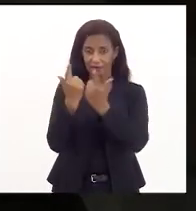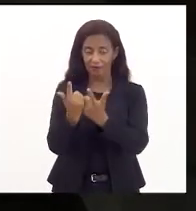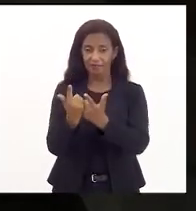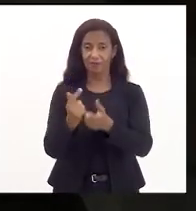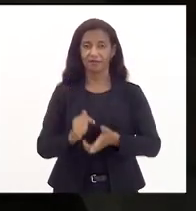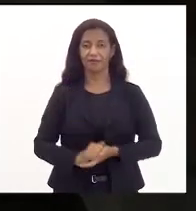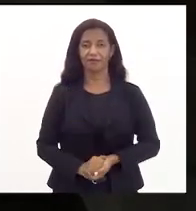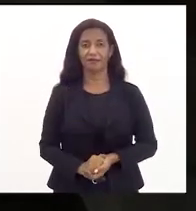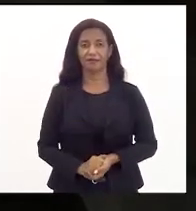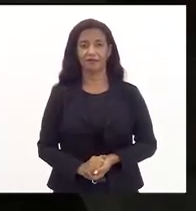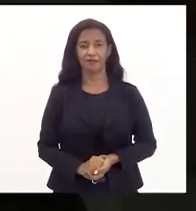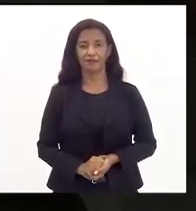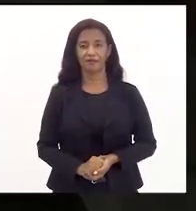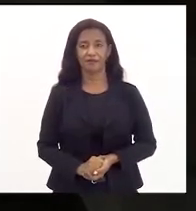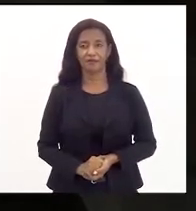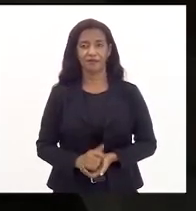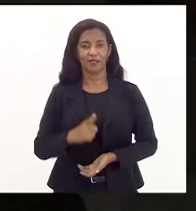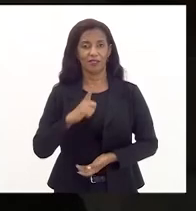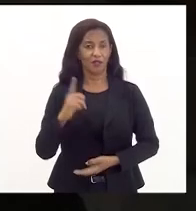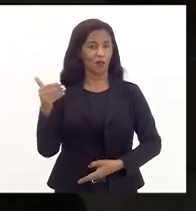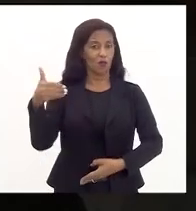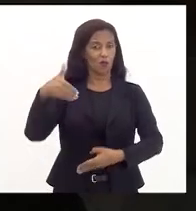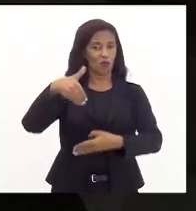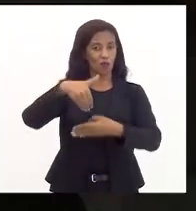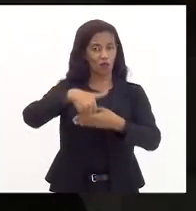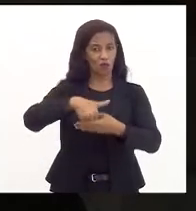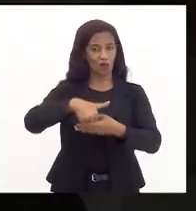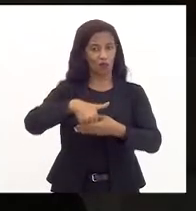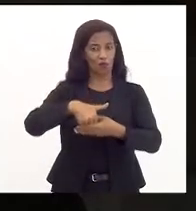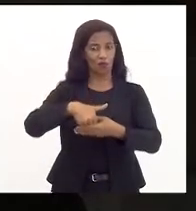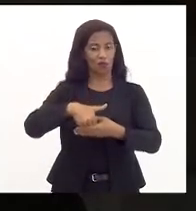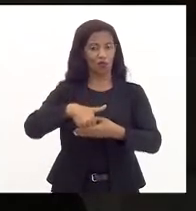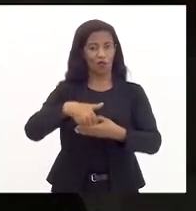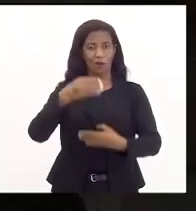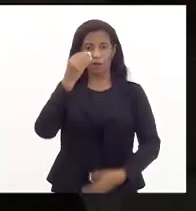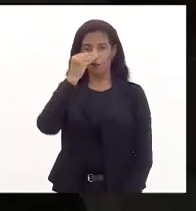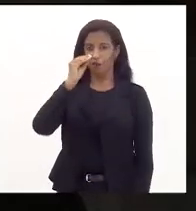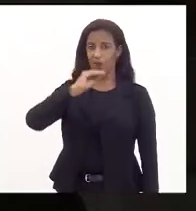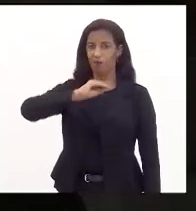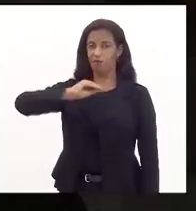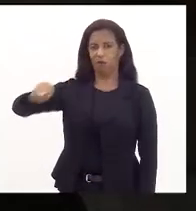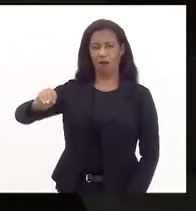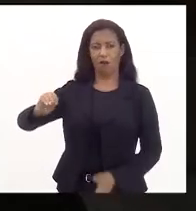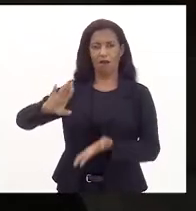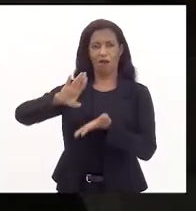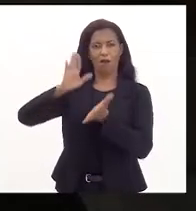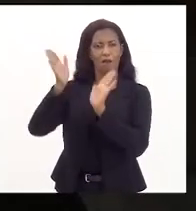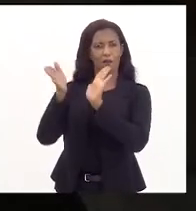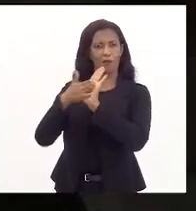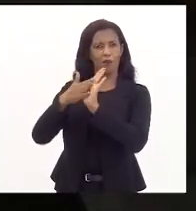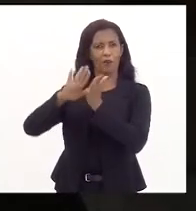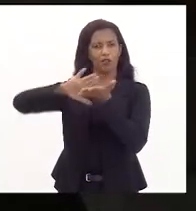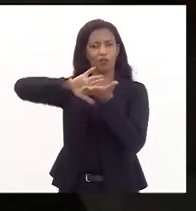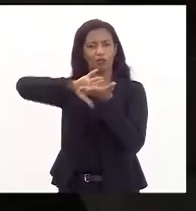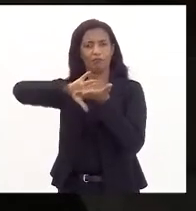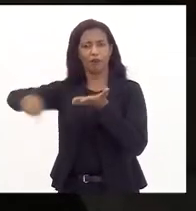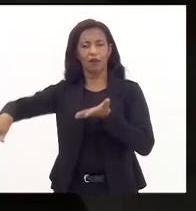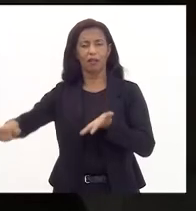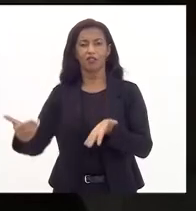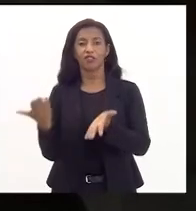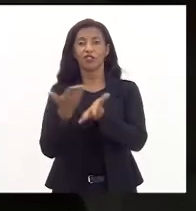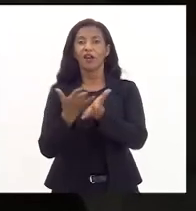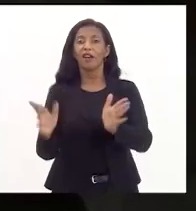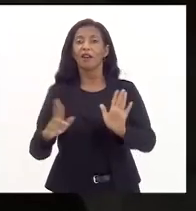Legislativa tivesse votado pela rejeição das propostas, tinha acabado o